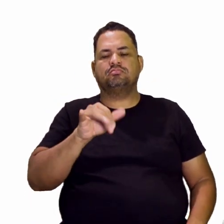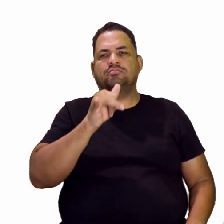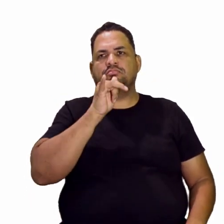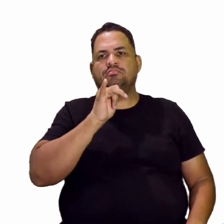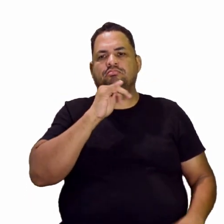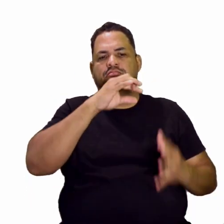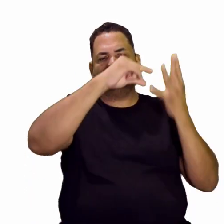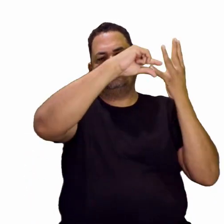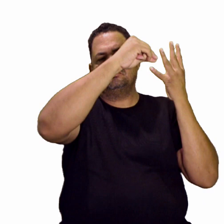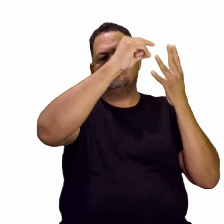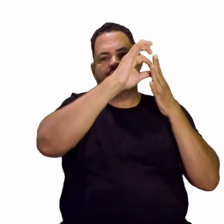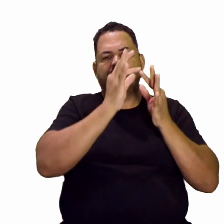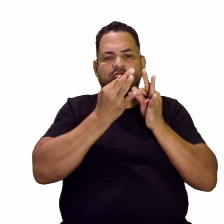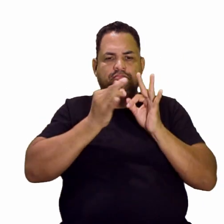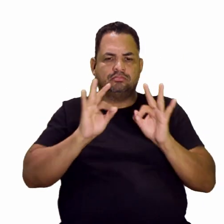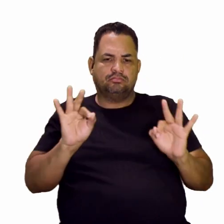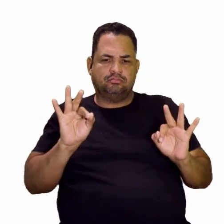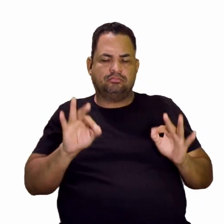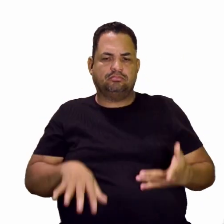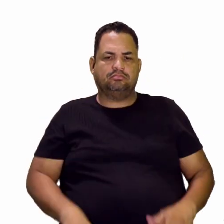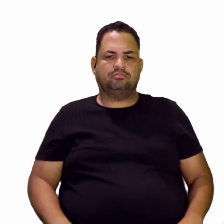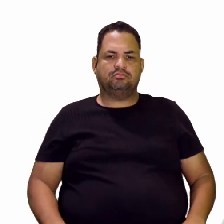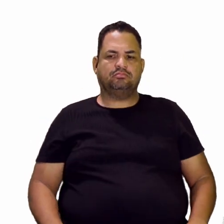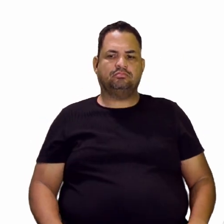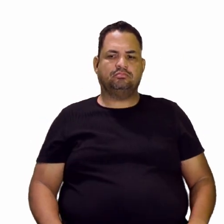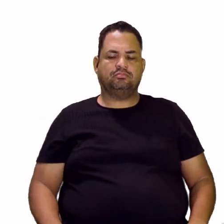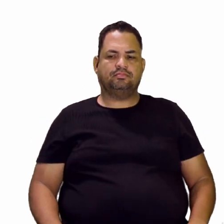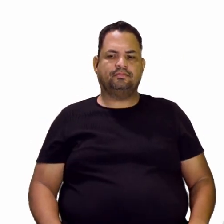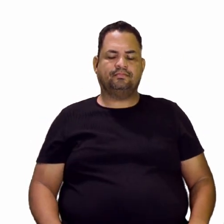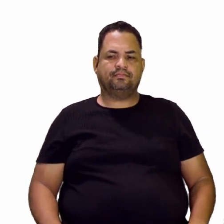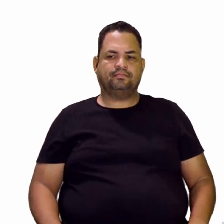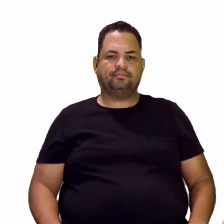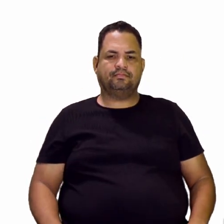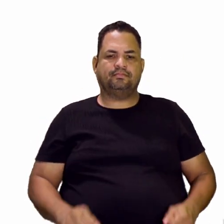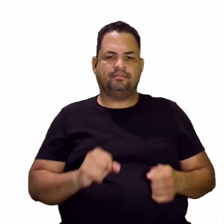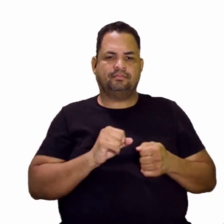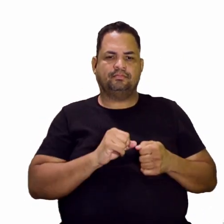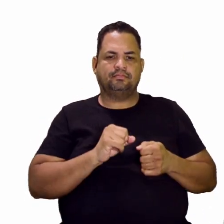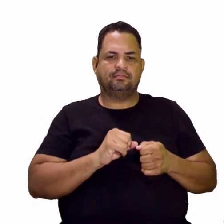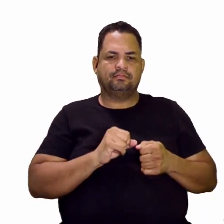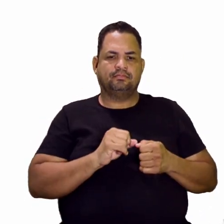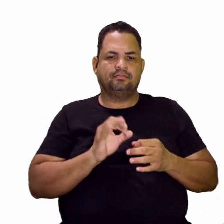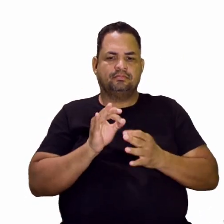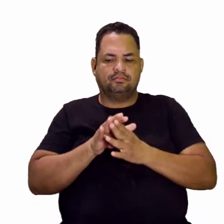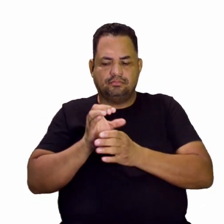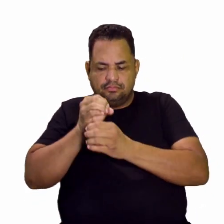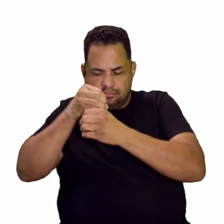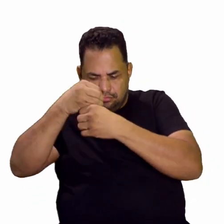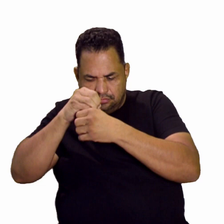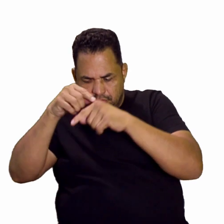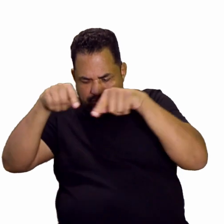exemplo assim bem simples, bem didático, tá? Então eu vou fazer ali em